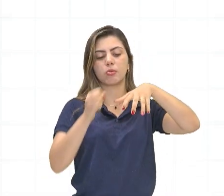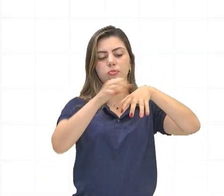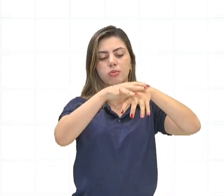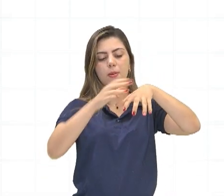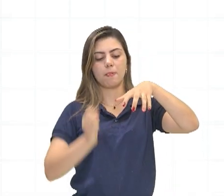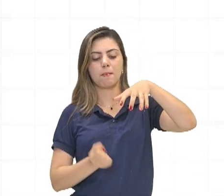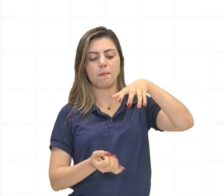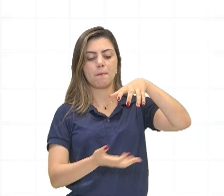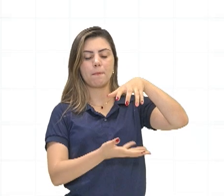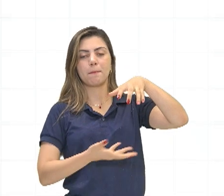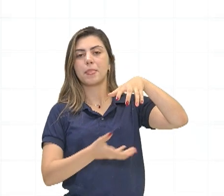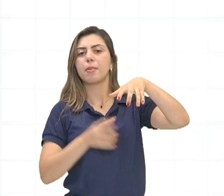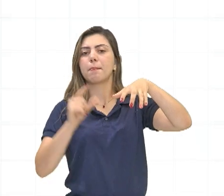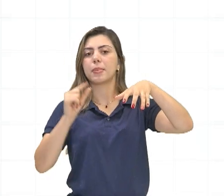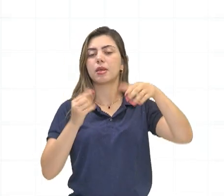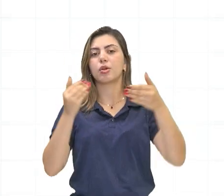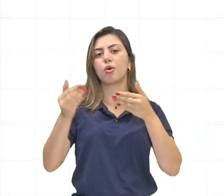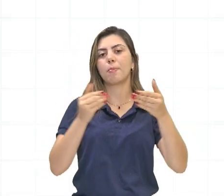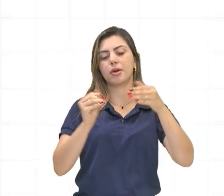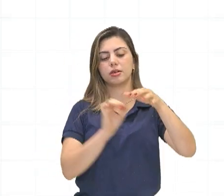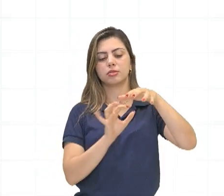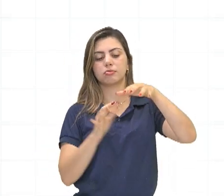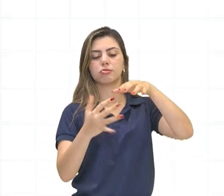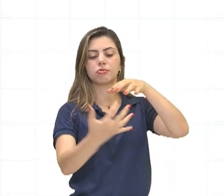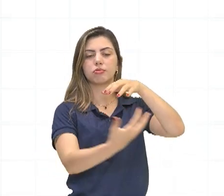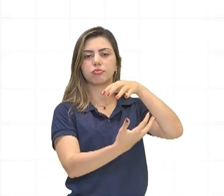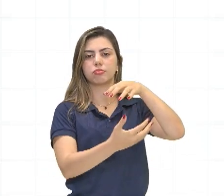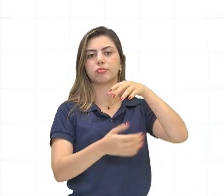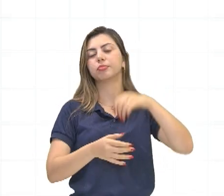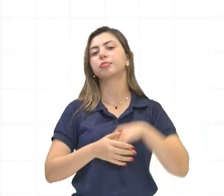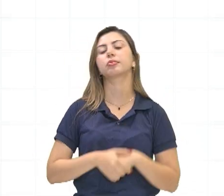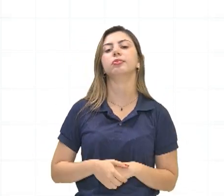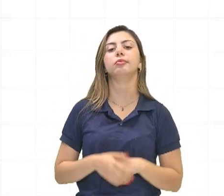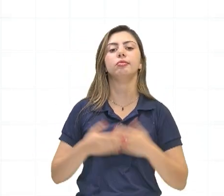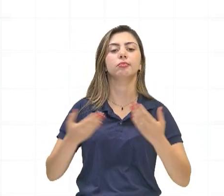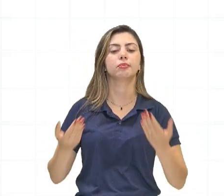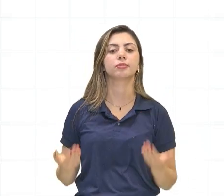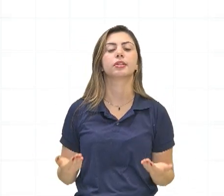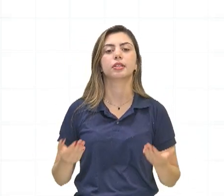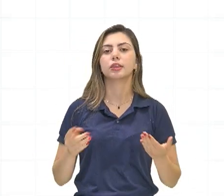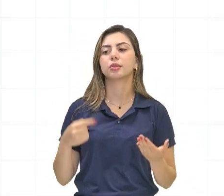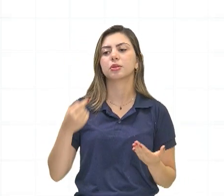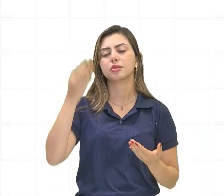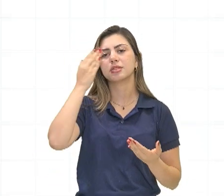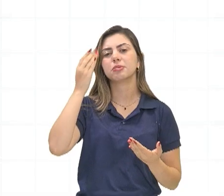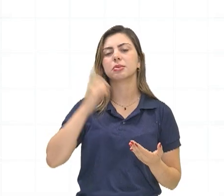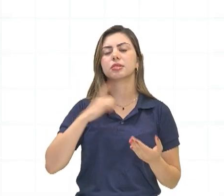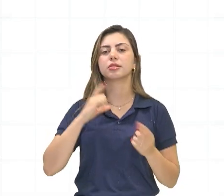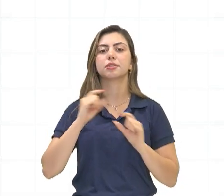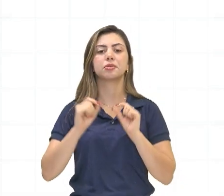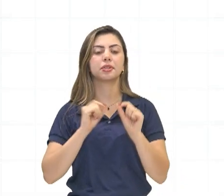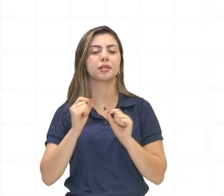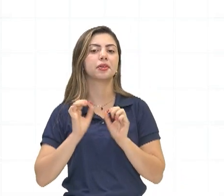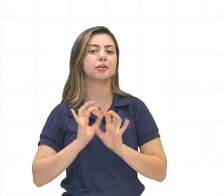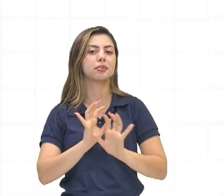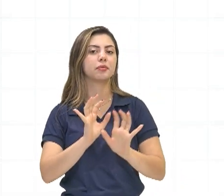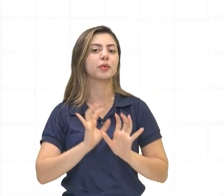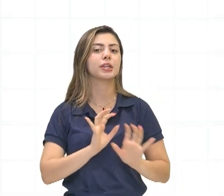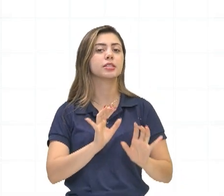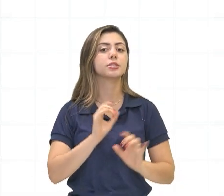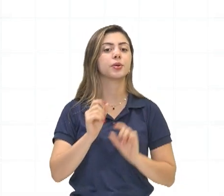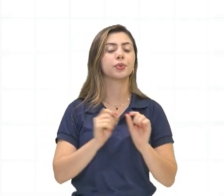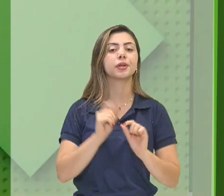nas zonas temperadas e nas zonas tropicais, né? E por conta disso, isso vai influenciar diretamente